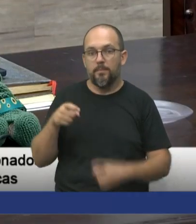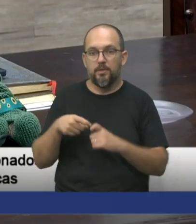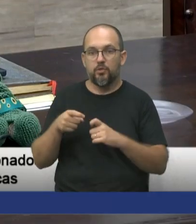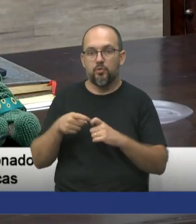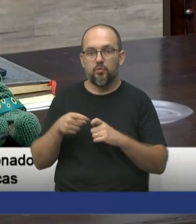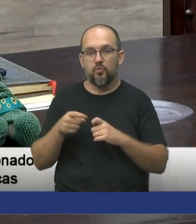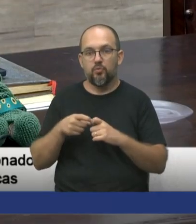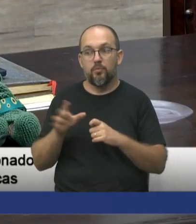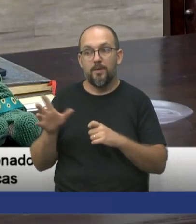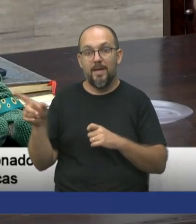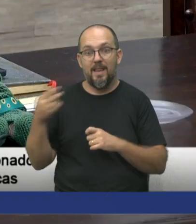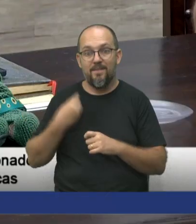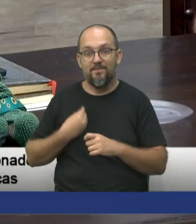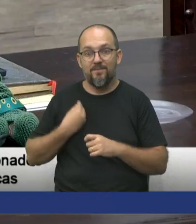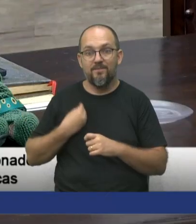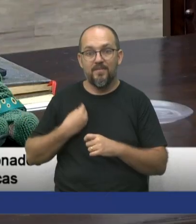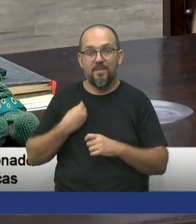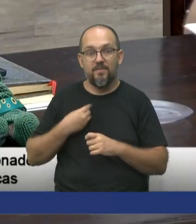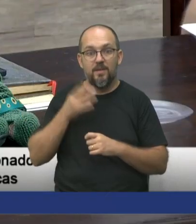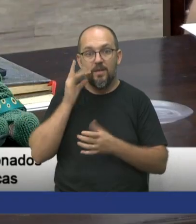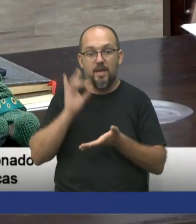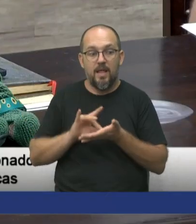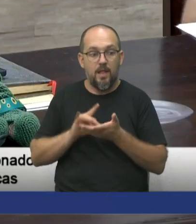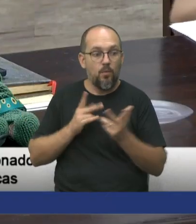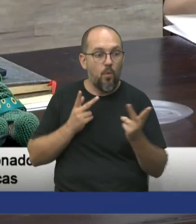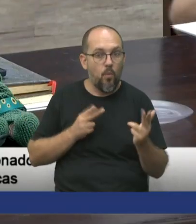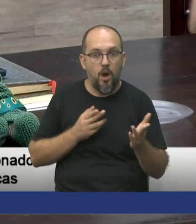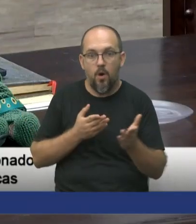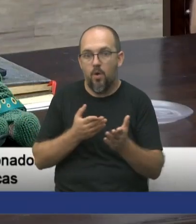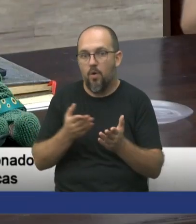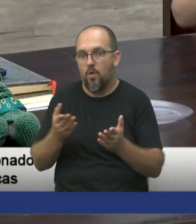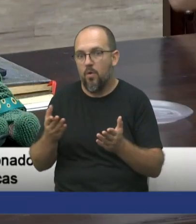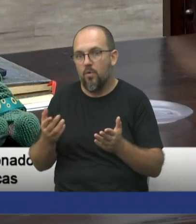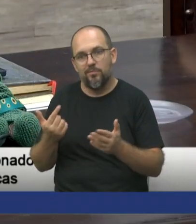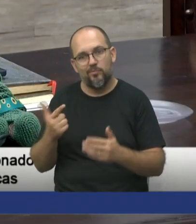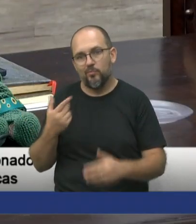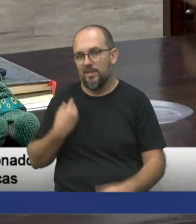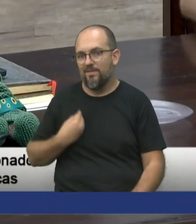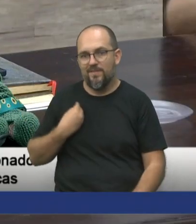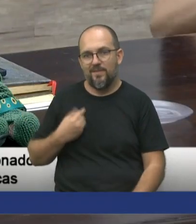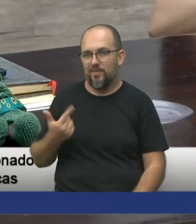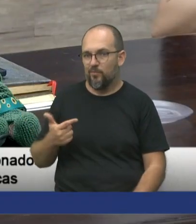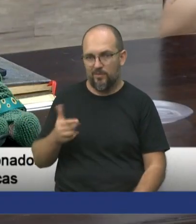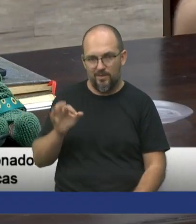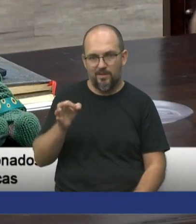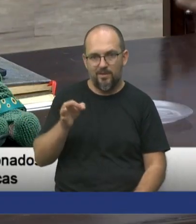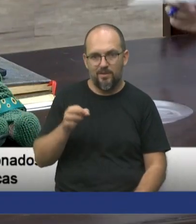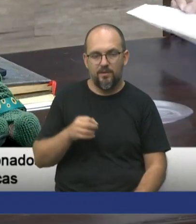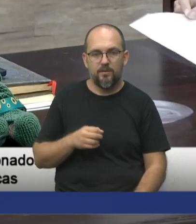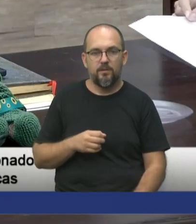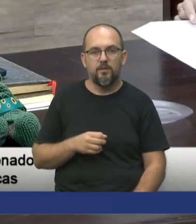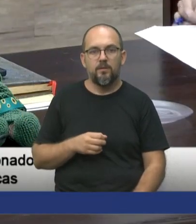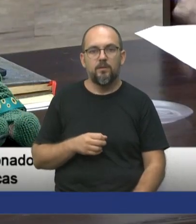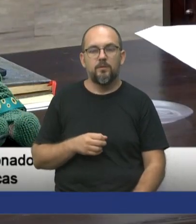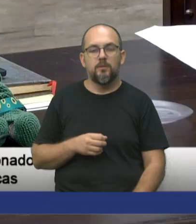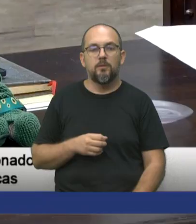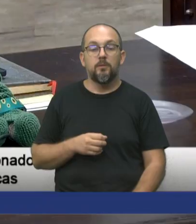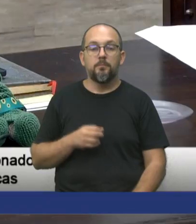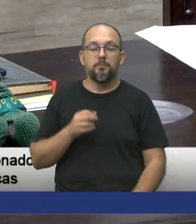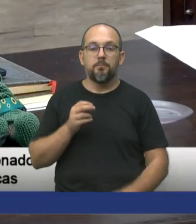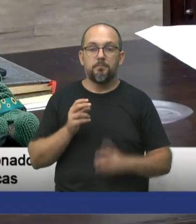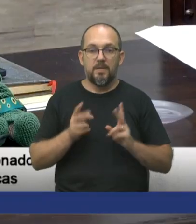mas ele vive a realidade que vocês vivem na experiência. Não, Percebe? Então, mesmo com